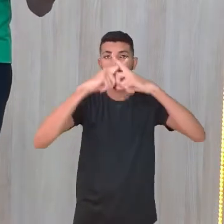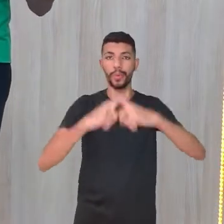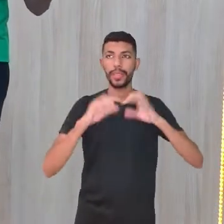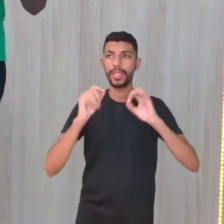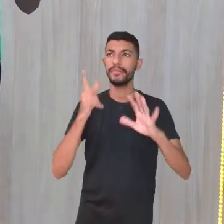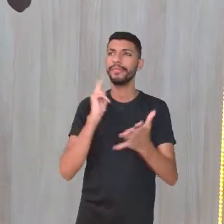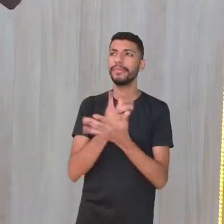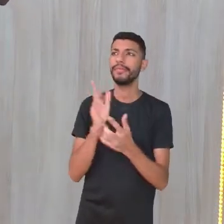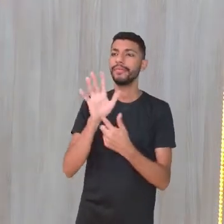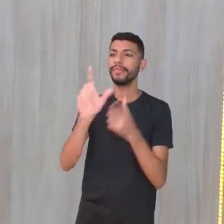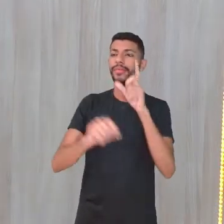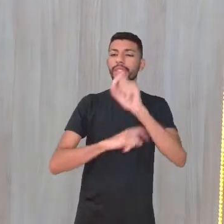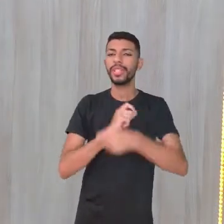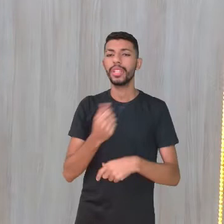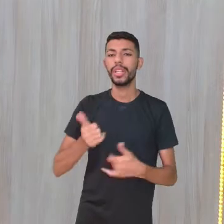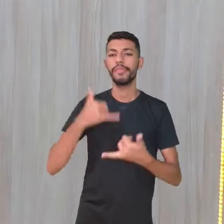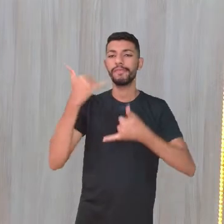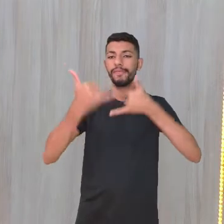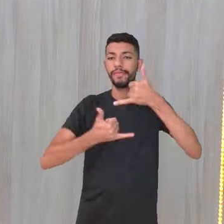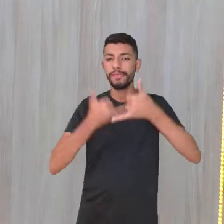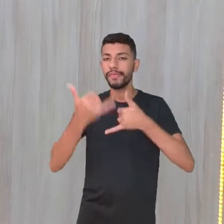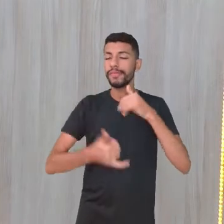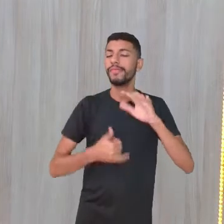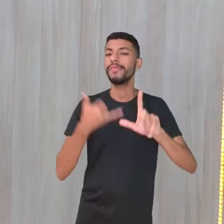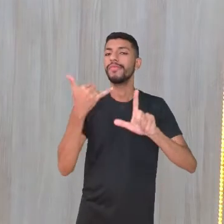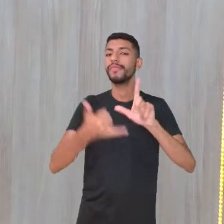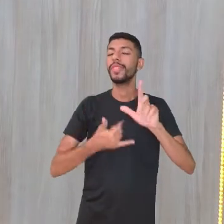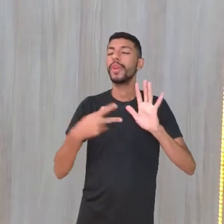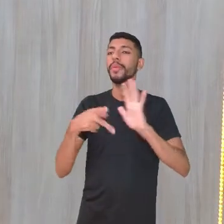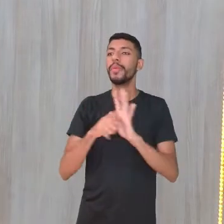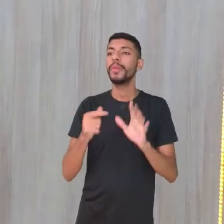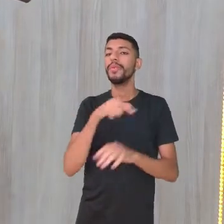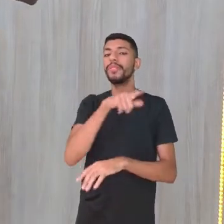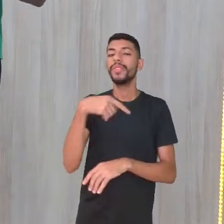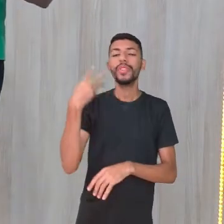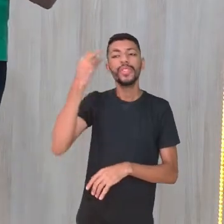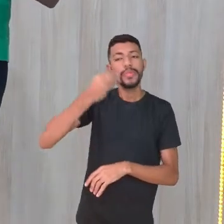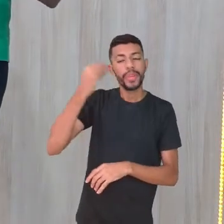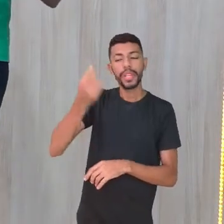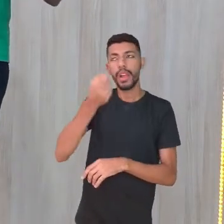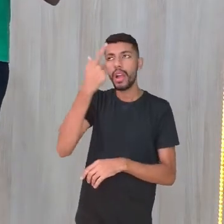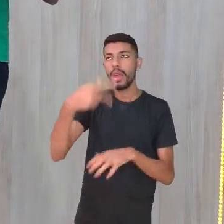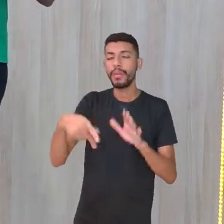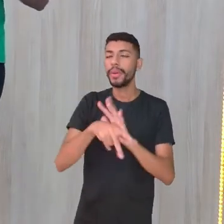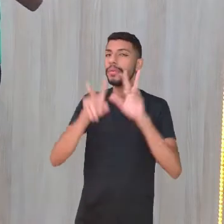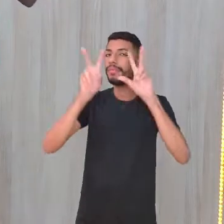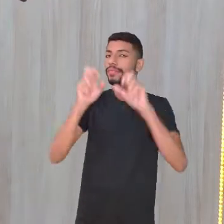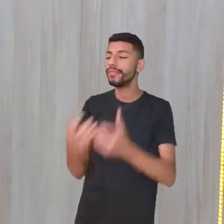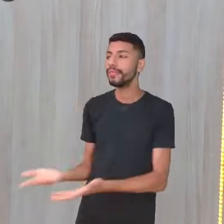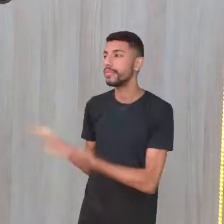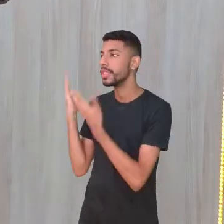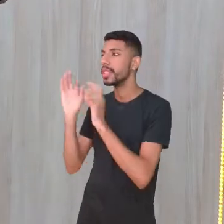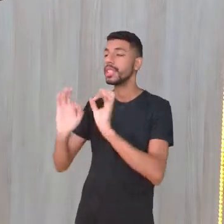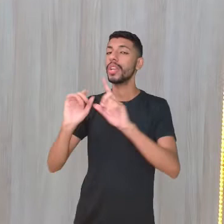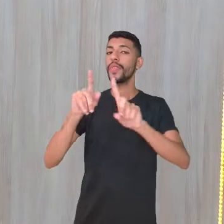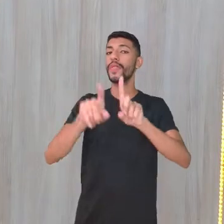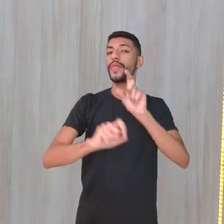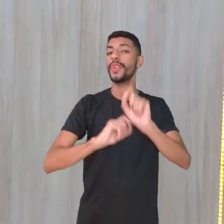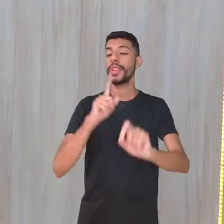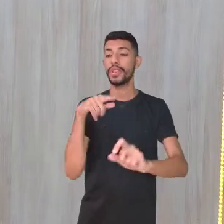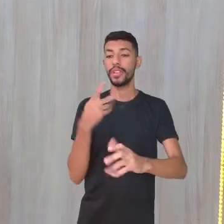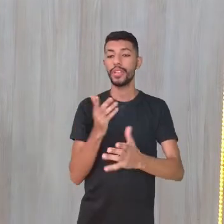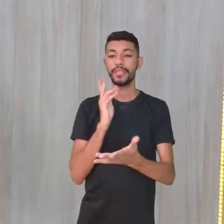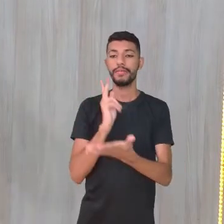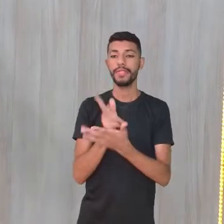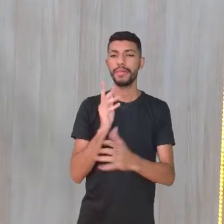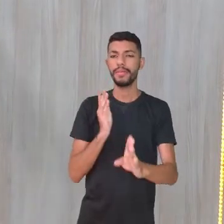você vivenciar essa ideia, né? Porque a gente sempre encontra aí, quando a gente está dando aula de fração, a gente